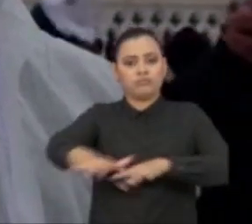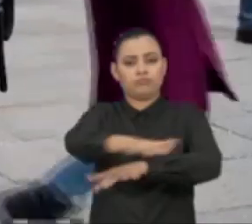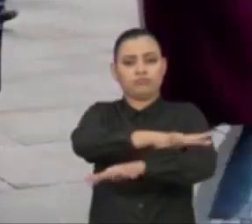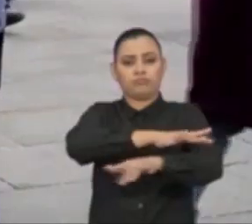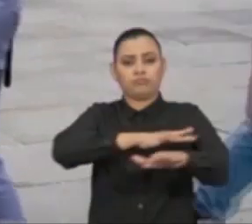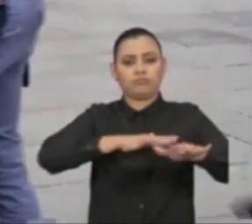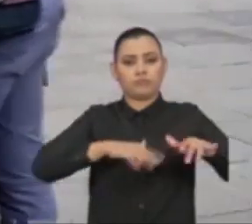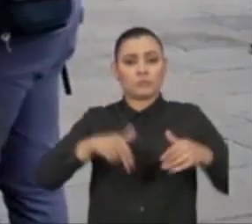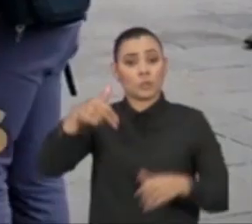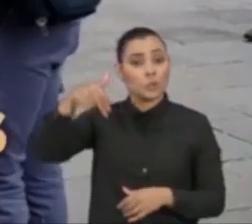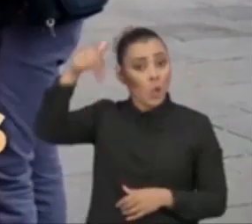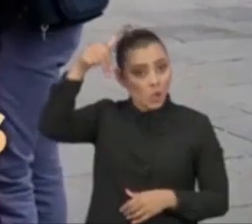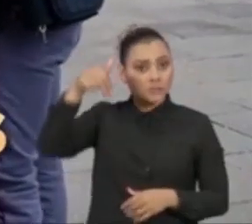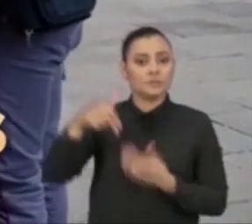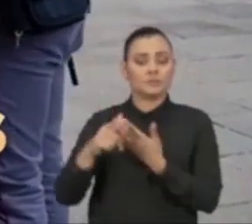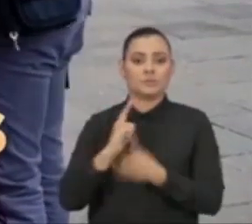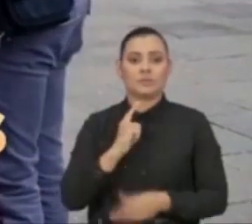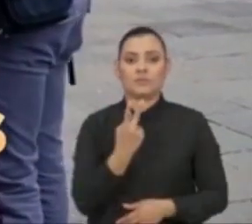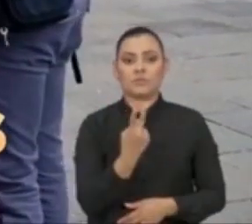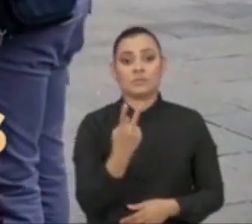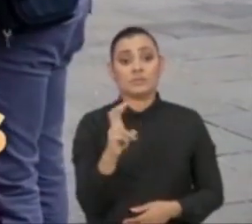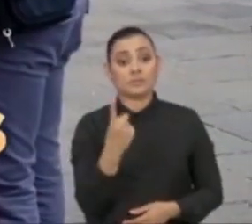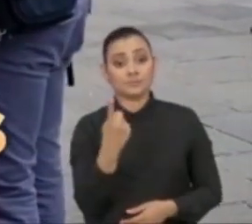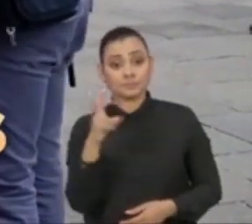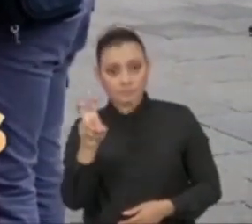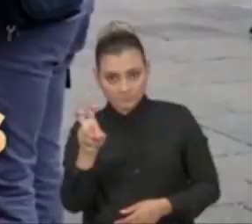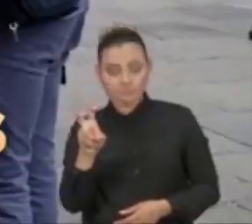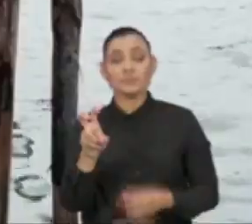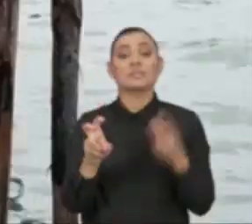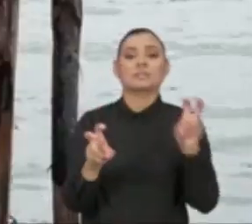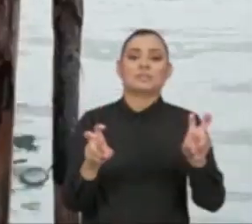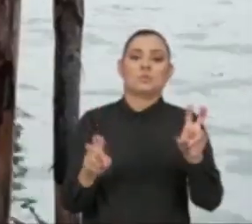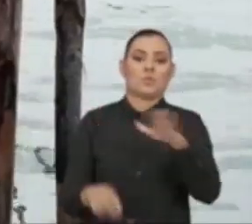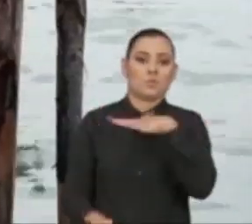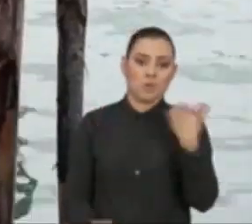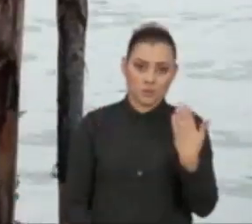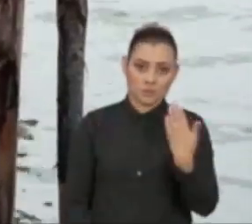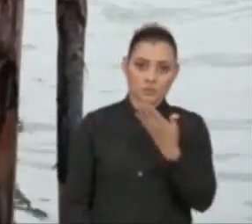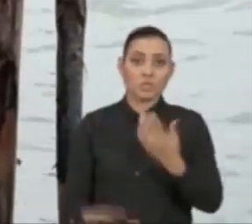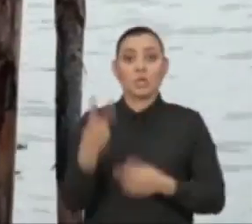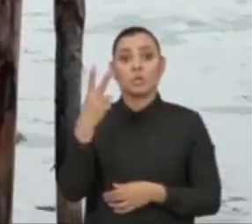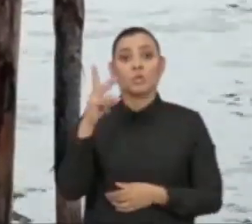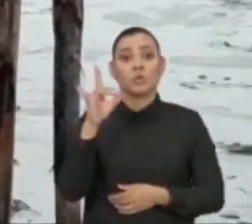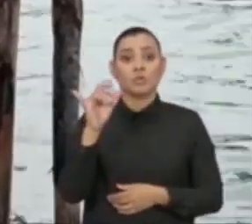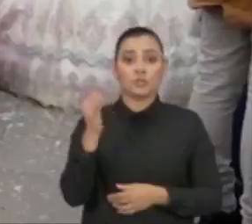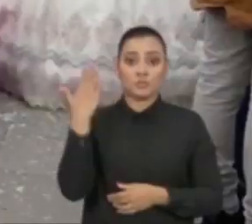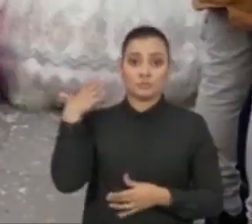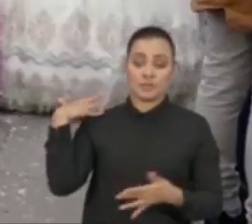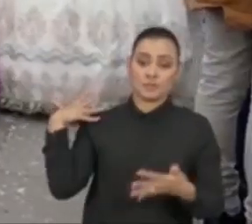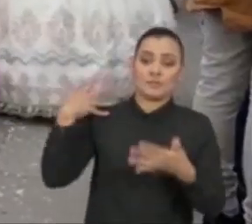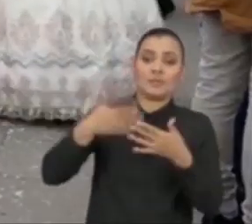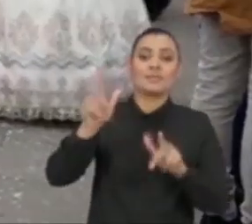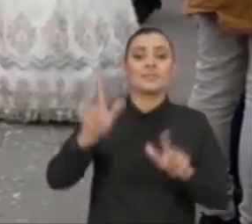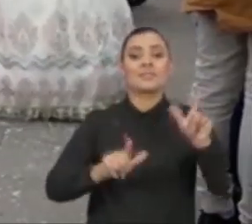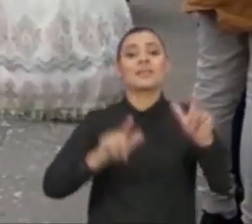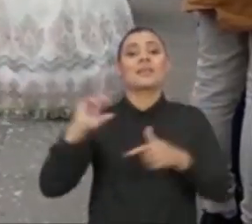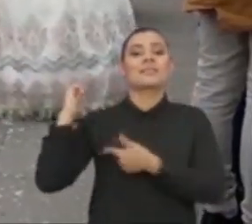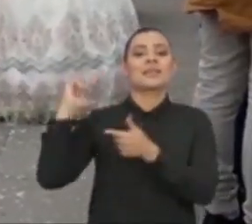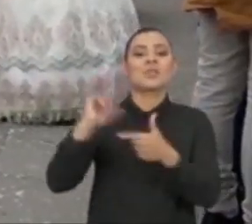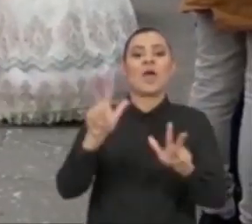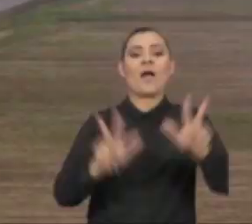do país. Foram registrados 215 casos e 5 mortes. Os últimos 2 dias do tradicional Carnaval de Veneza